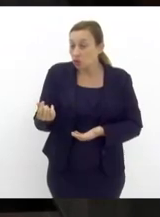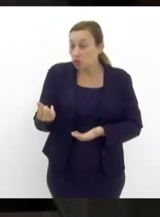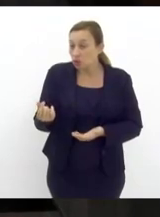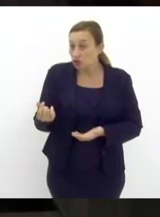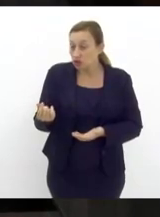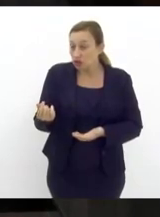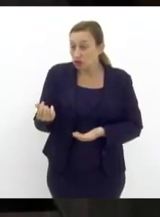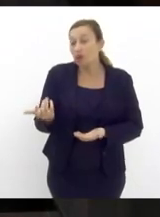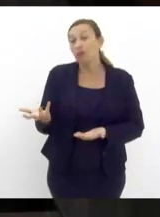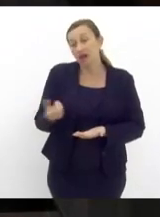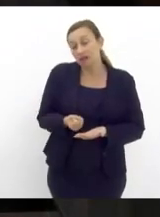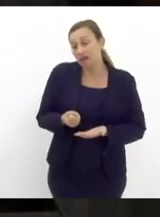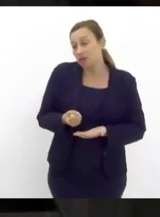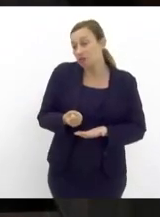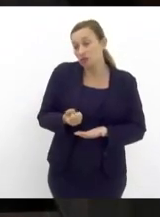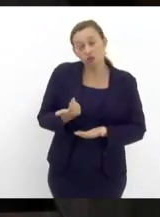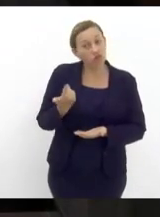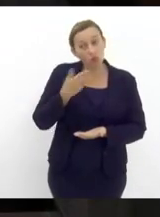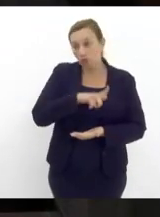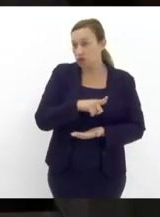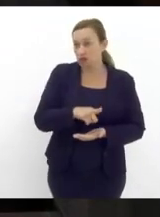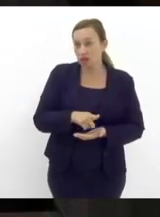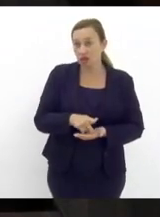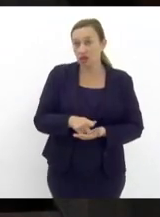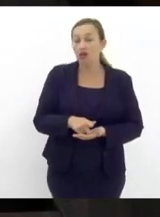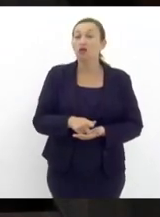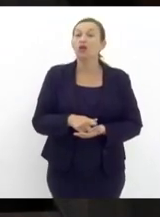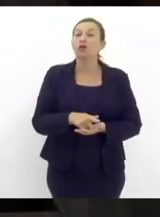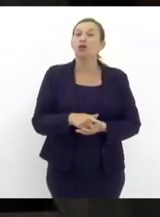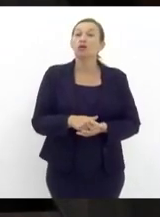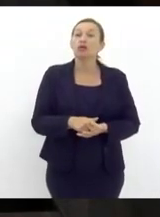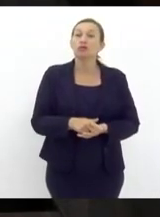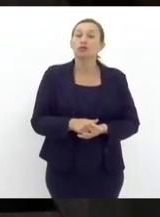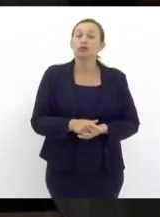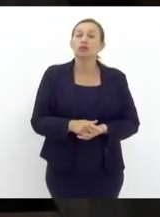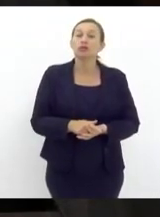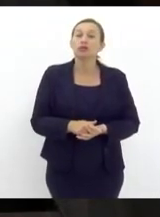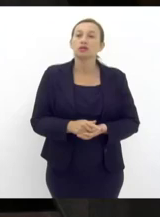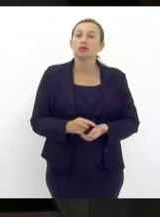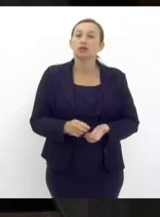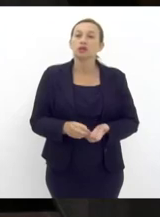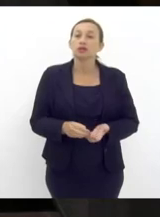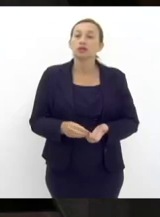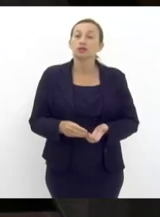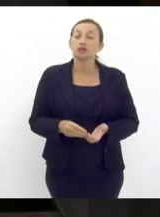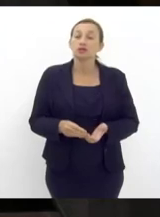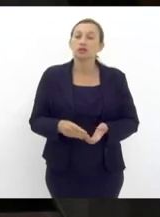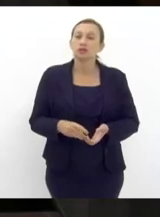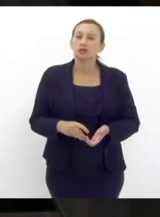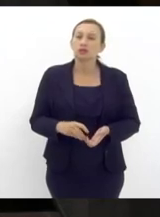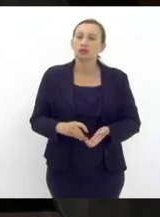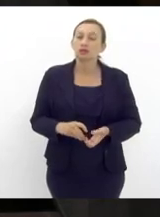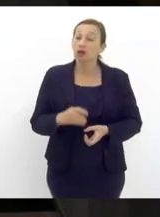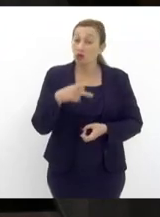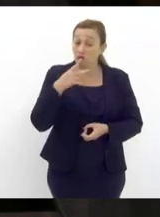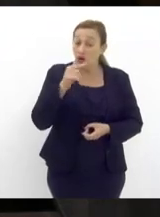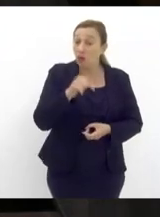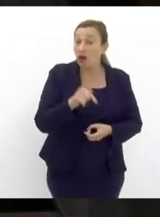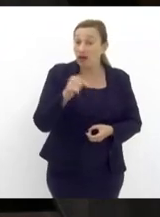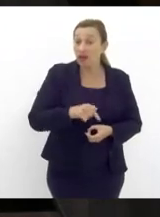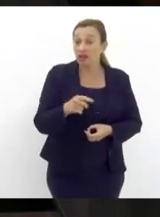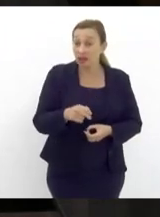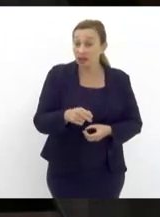saúde o Dr Luizinho tem pleno conhecimento tem tentado ajudar mas não tem conseguido pessoas e eu afirmo aqui